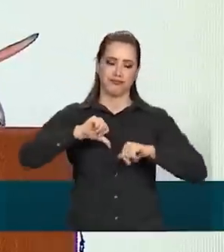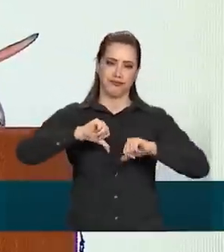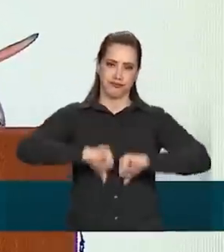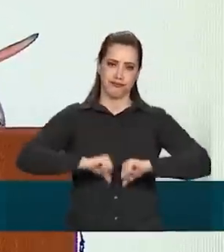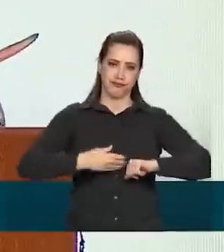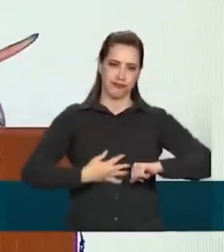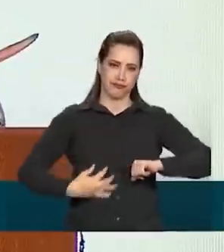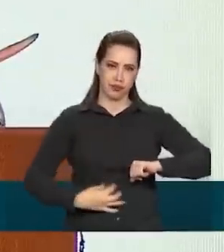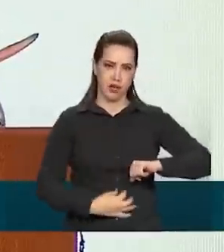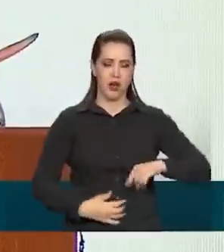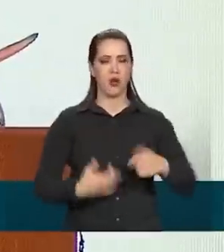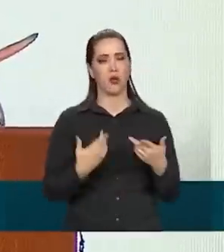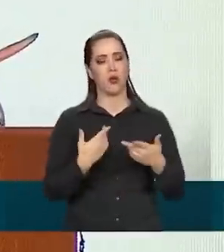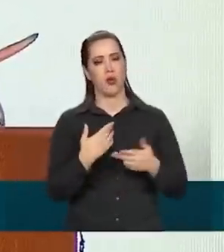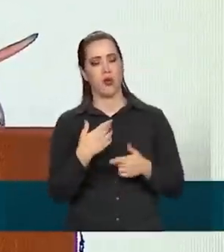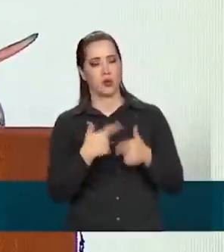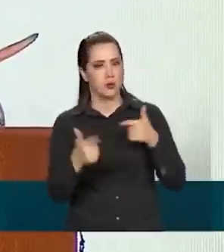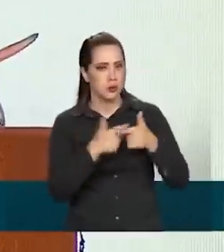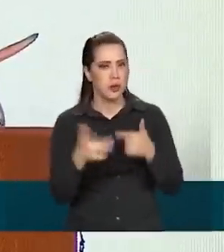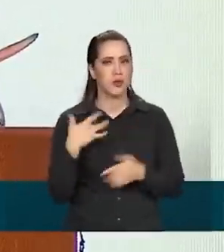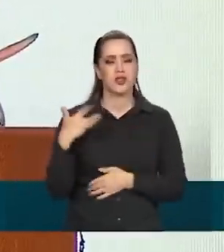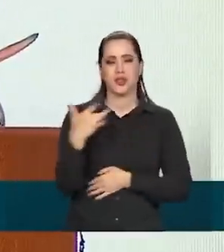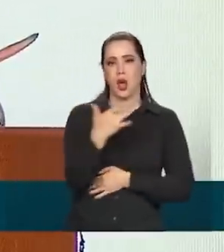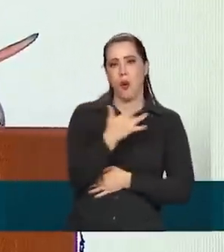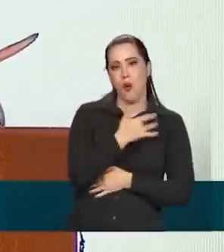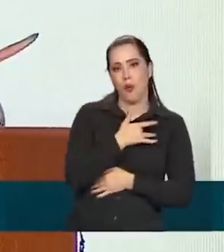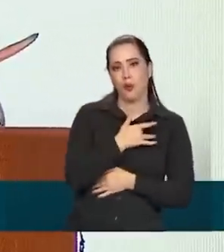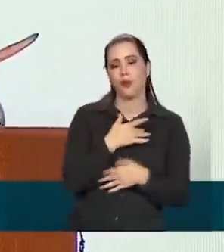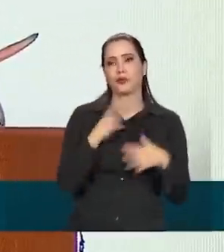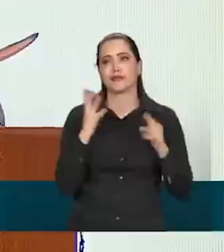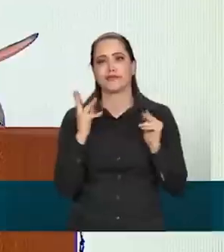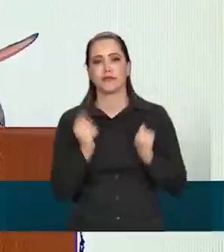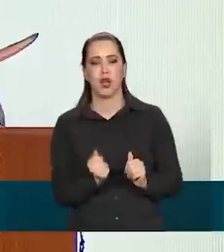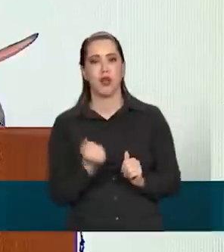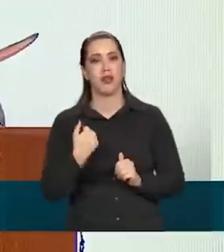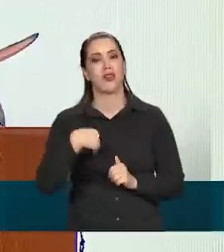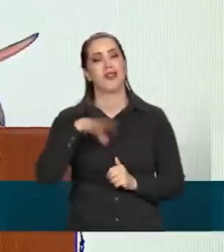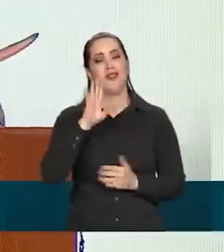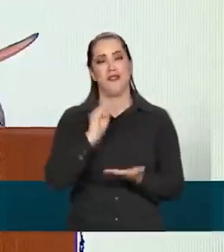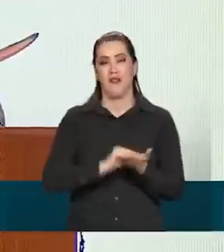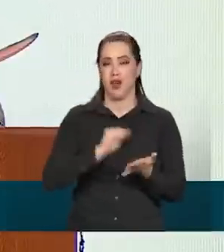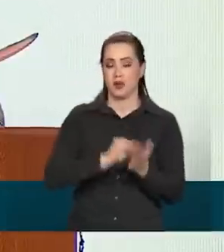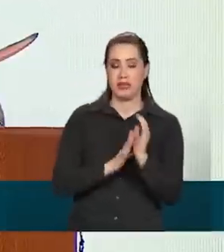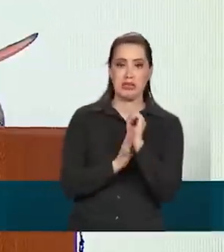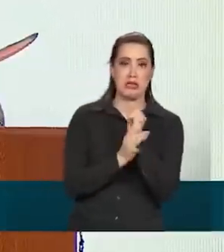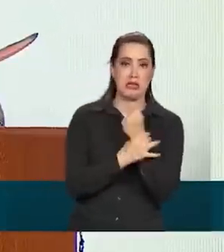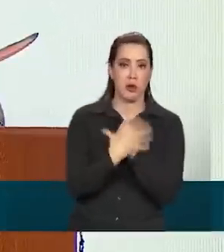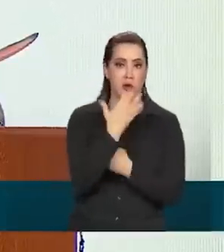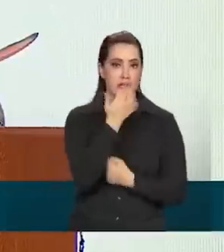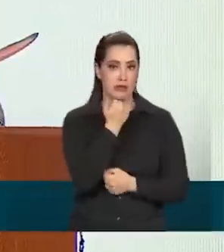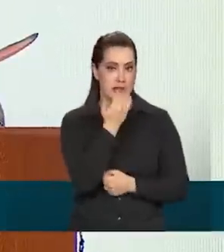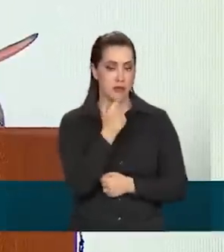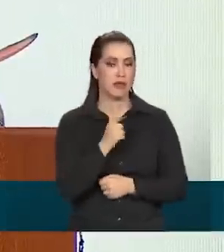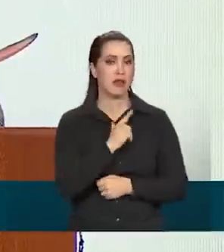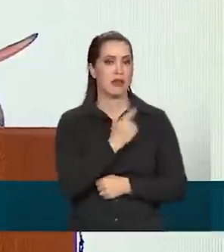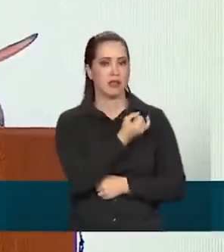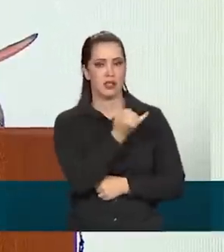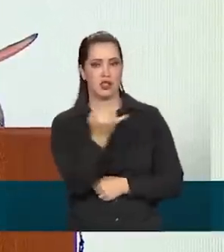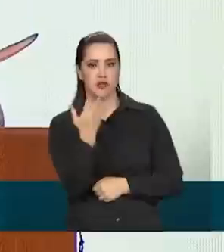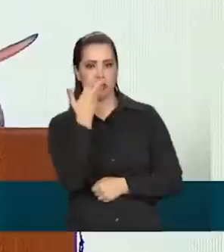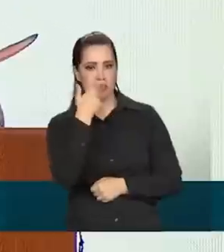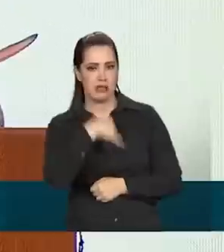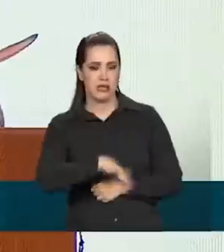de saúde e saneamento, o aumento da insegurança alimentar, que resultou inclusive na morte de